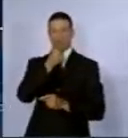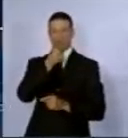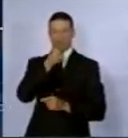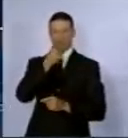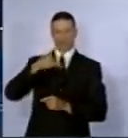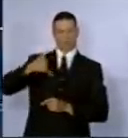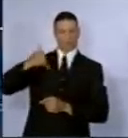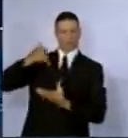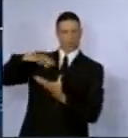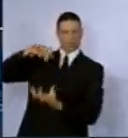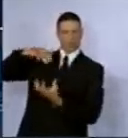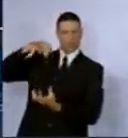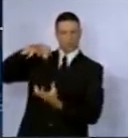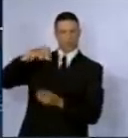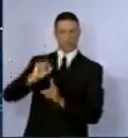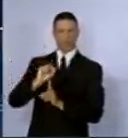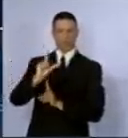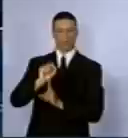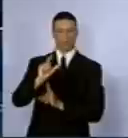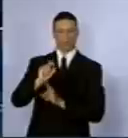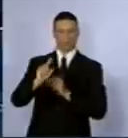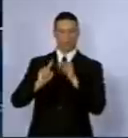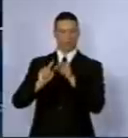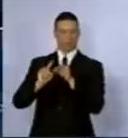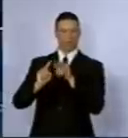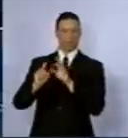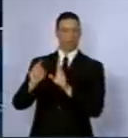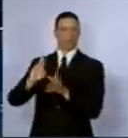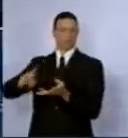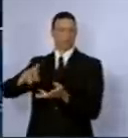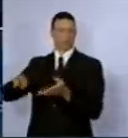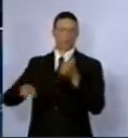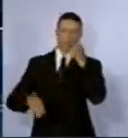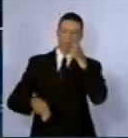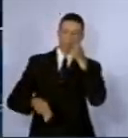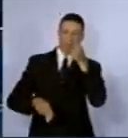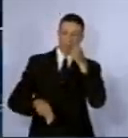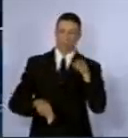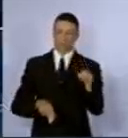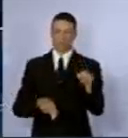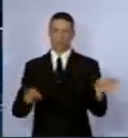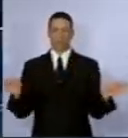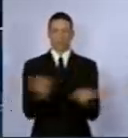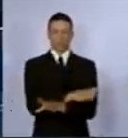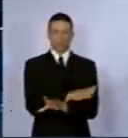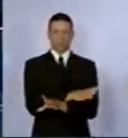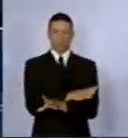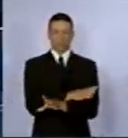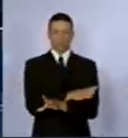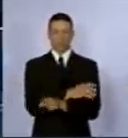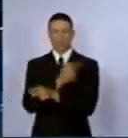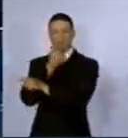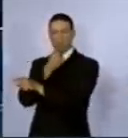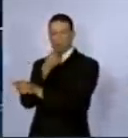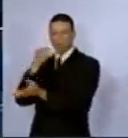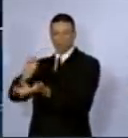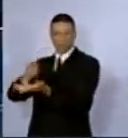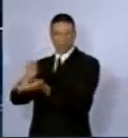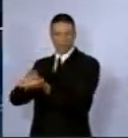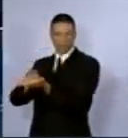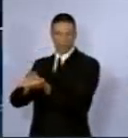produzem o esperma ao longo da maturidade, enquanto a mulher já nasce com todos os seus ovos, portanto, estão sujeitos a essas